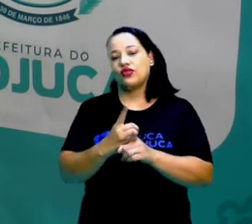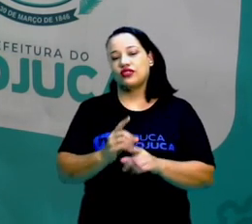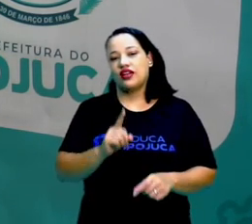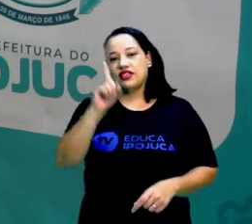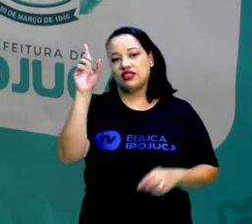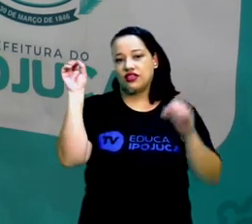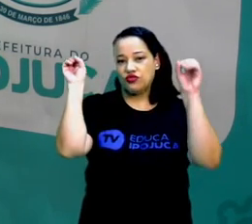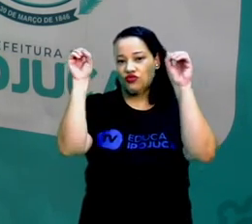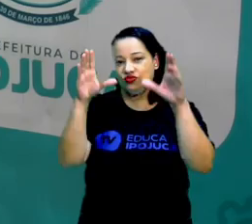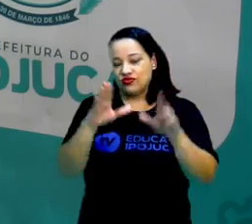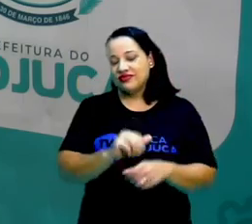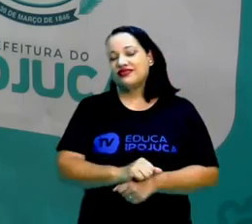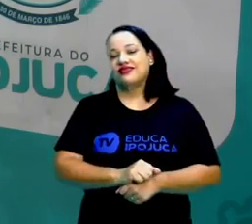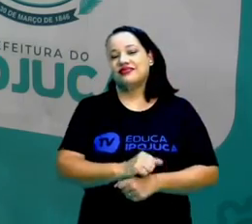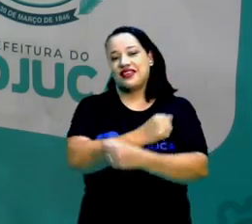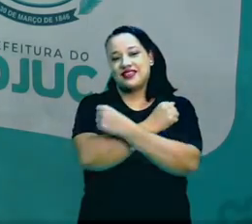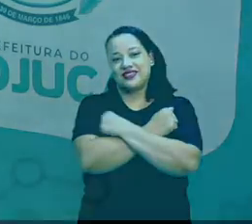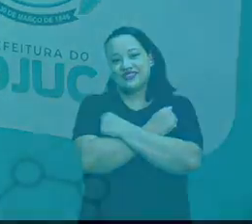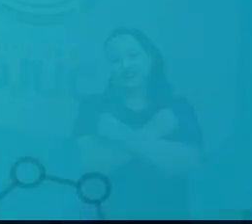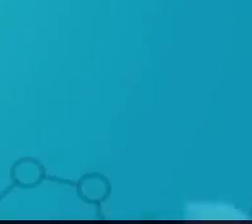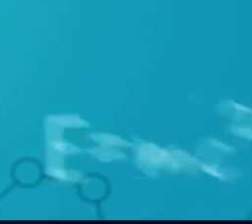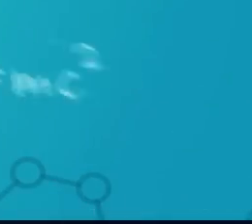Deus e um abraço